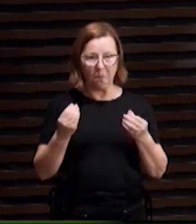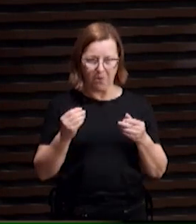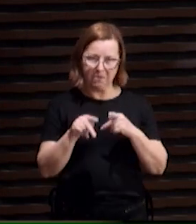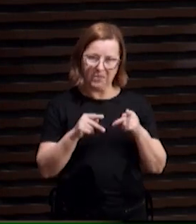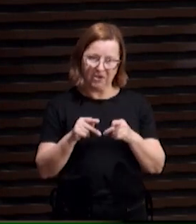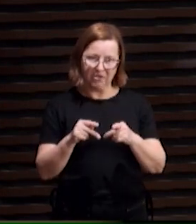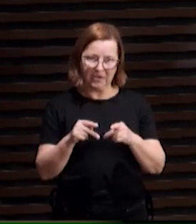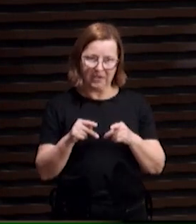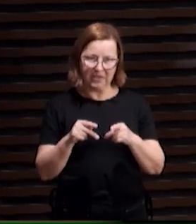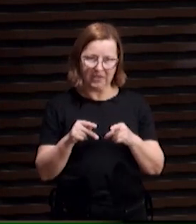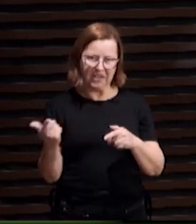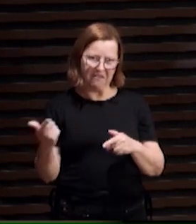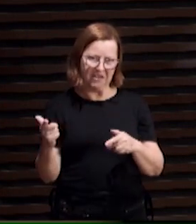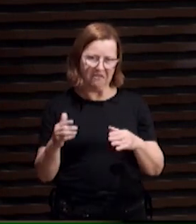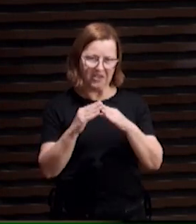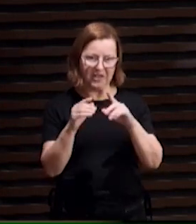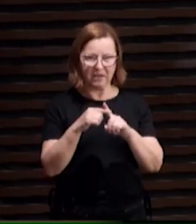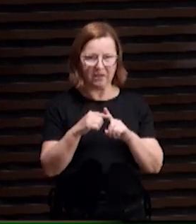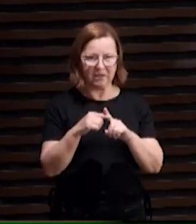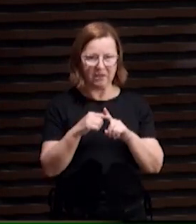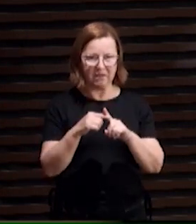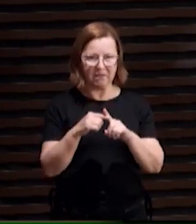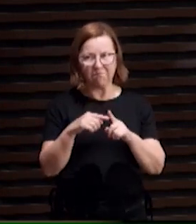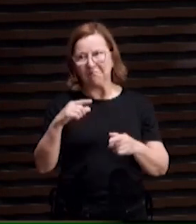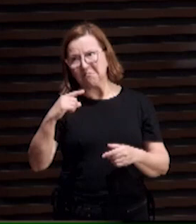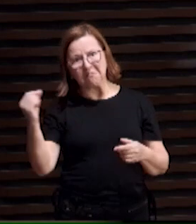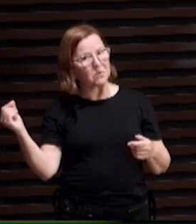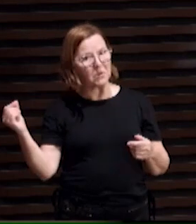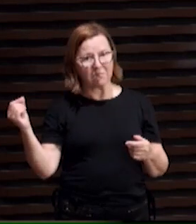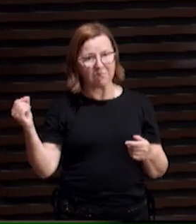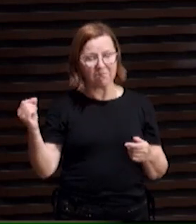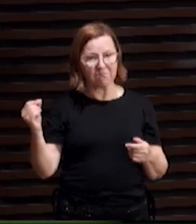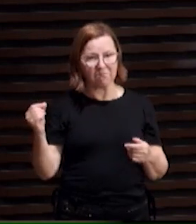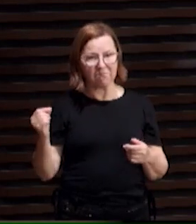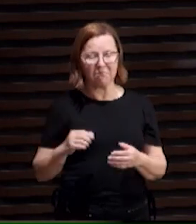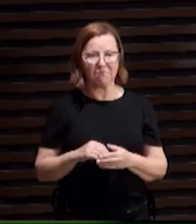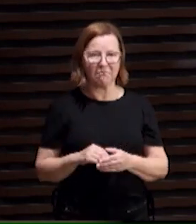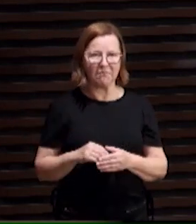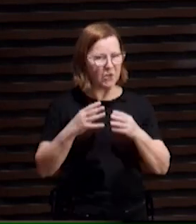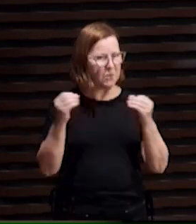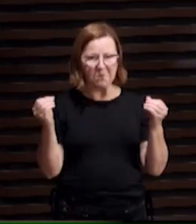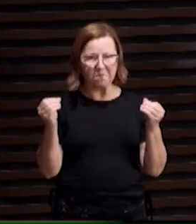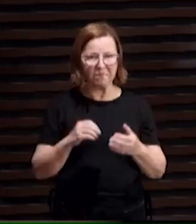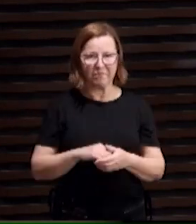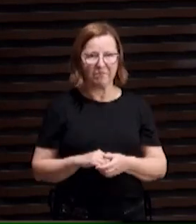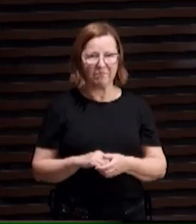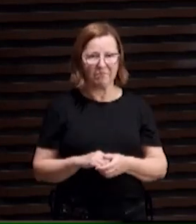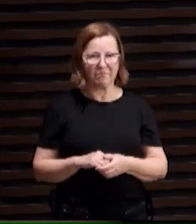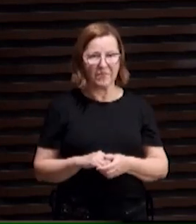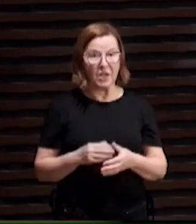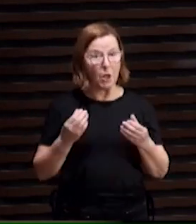de repente se ausentasse. E temos casos de muitos